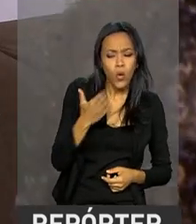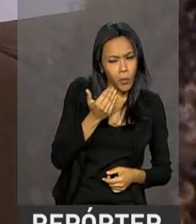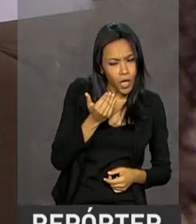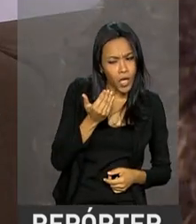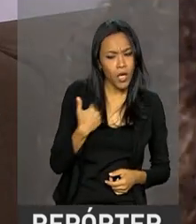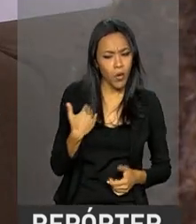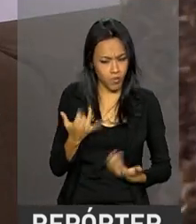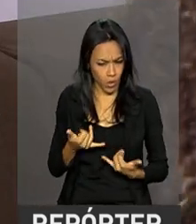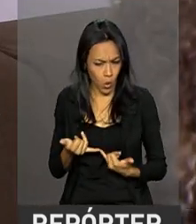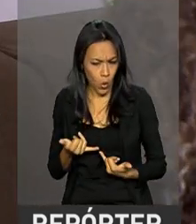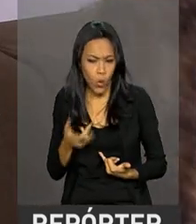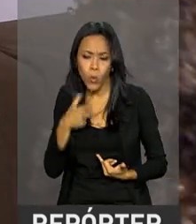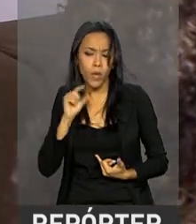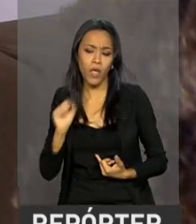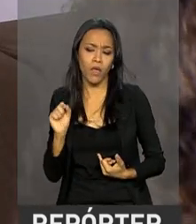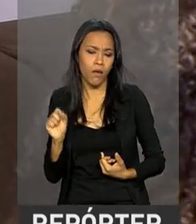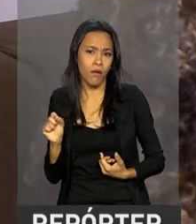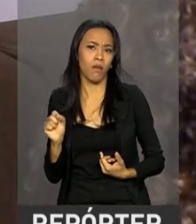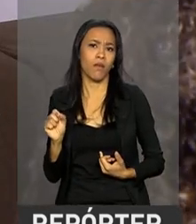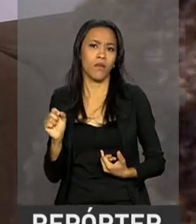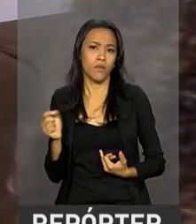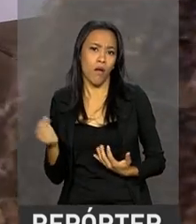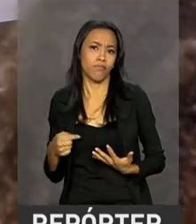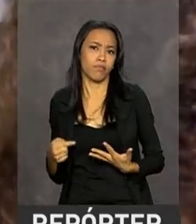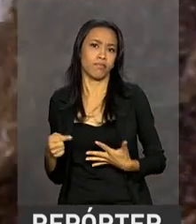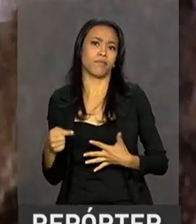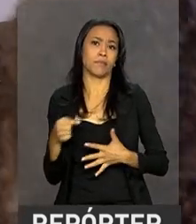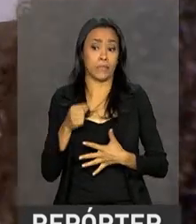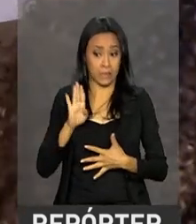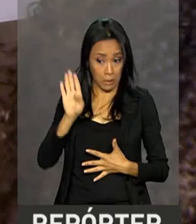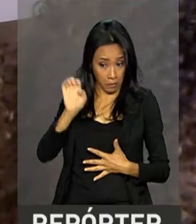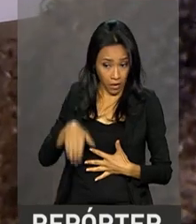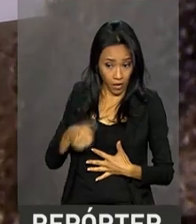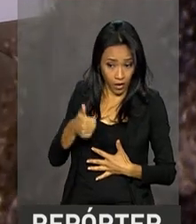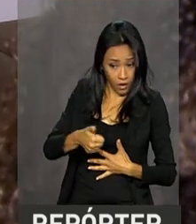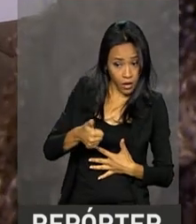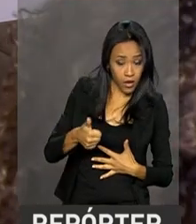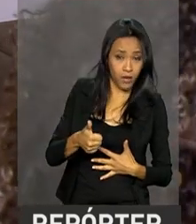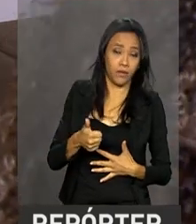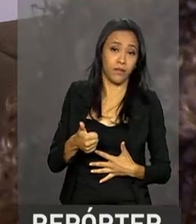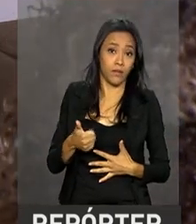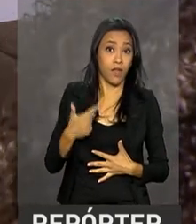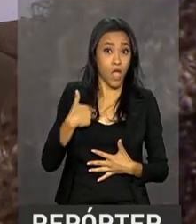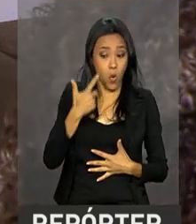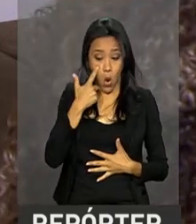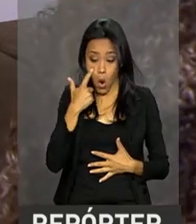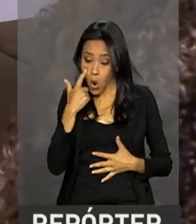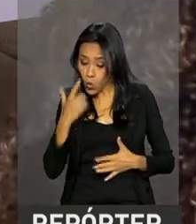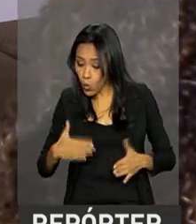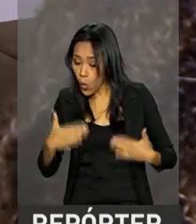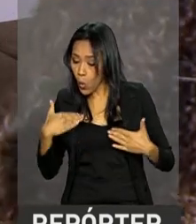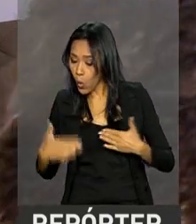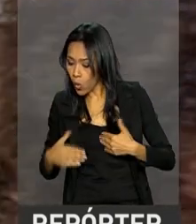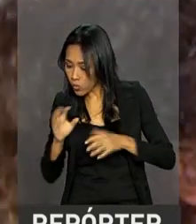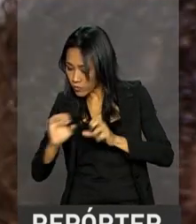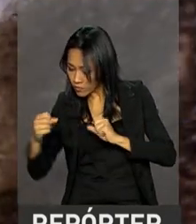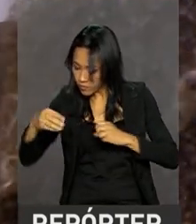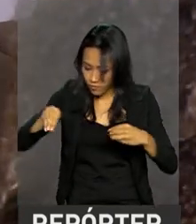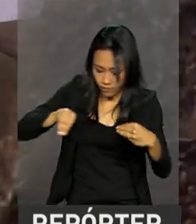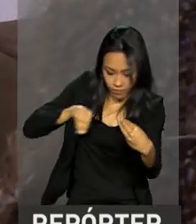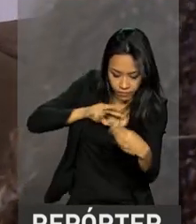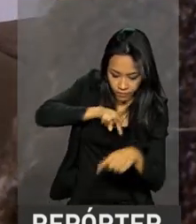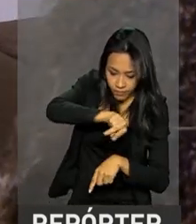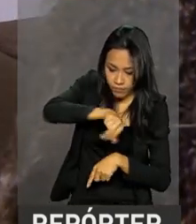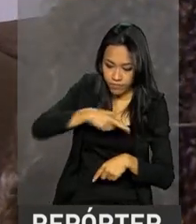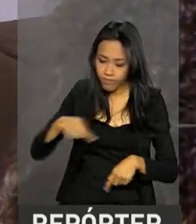se brincou com quem que brincou se tá bem né eu olho o corpinho também eu tenho esse